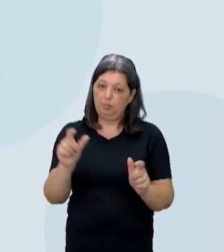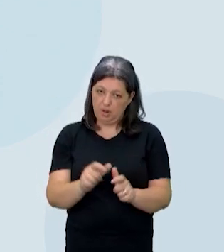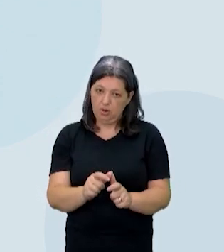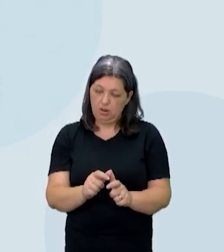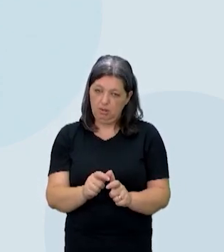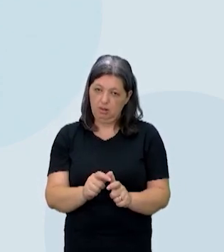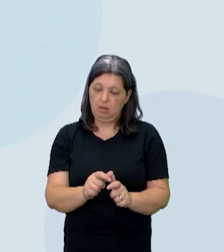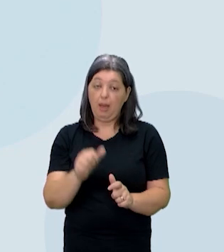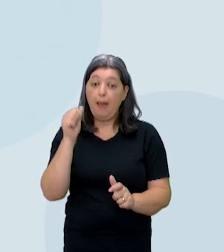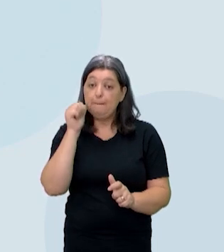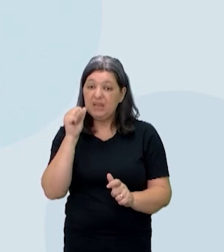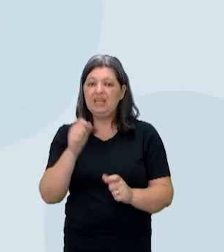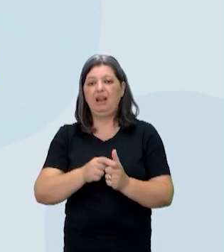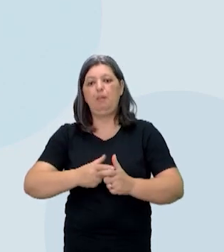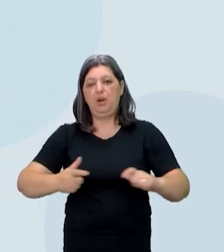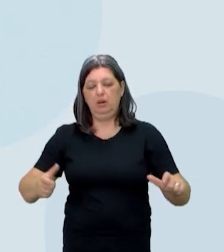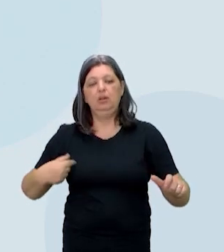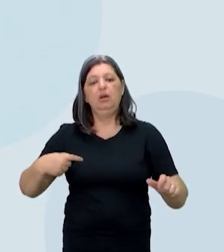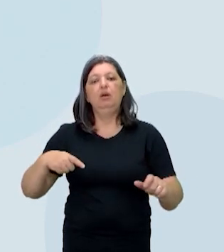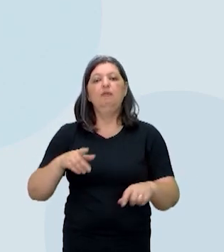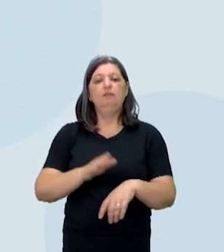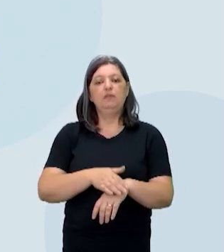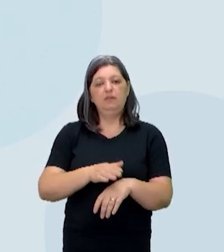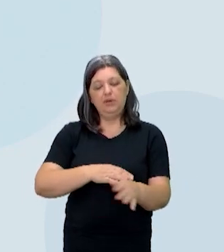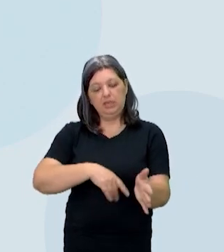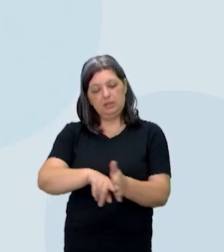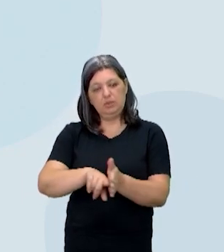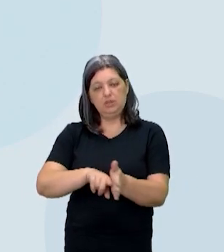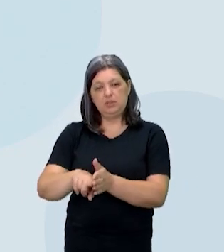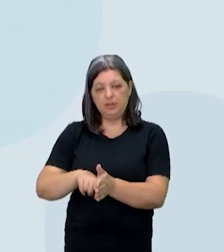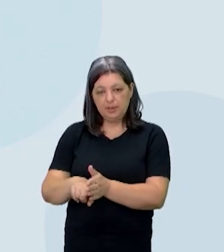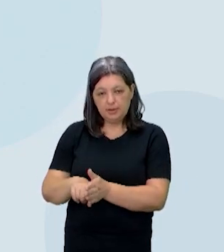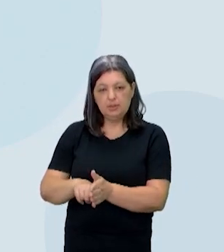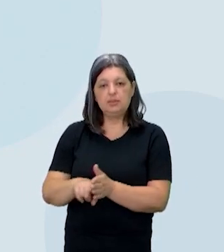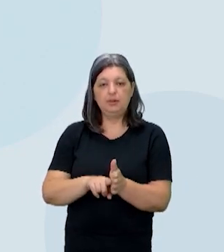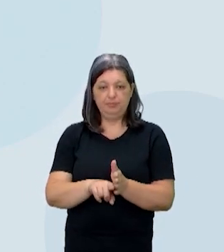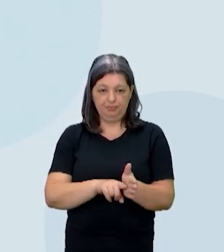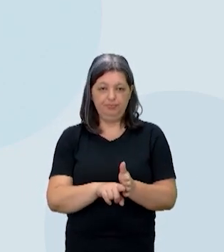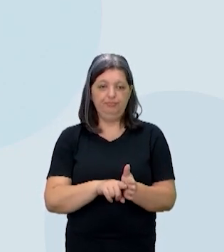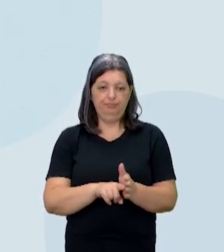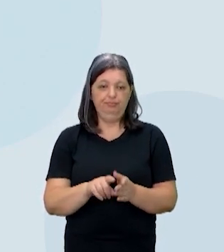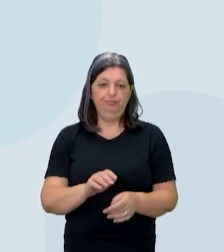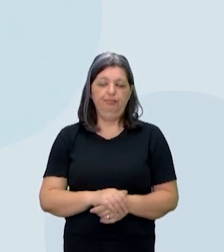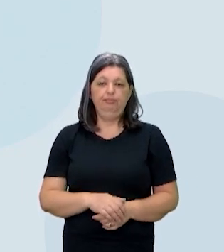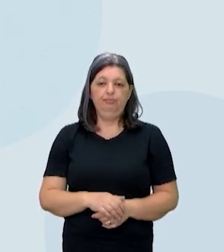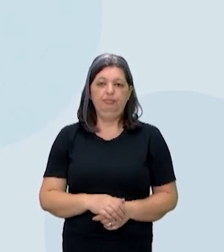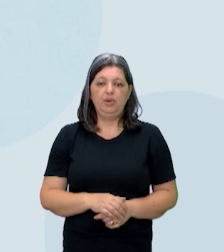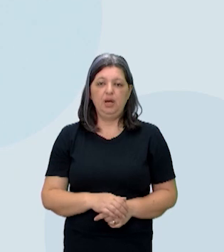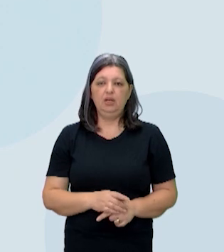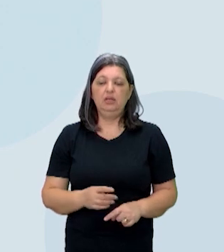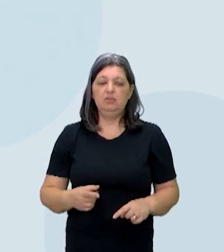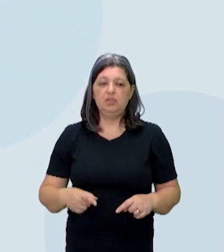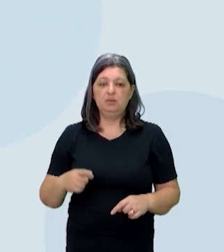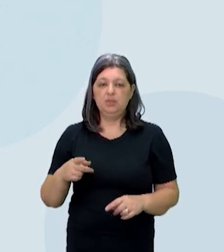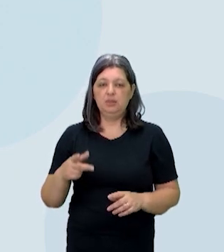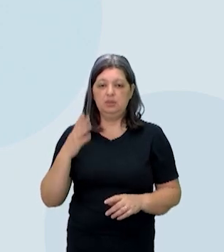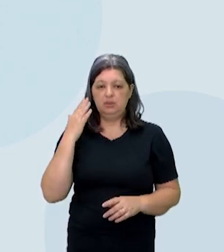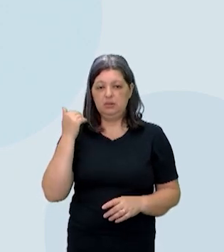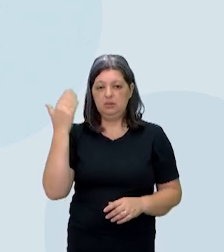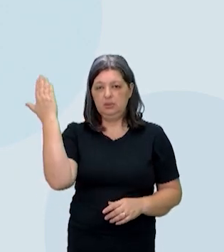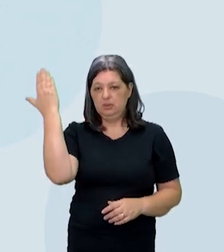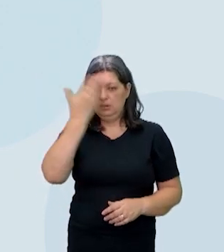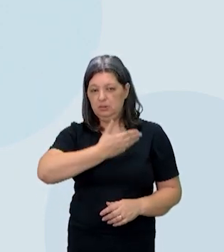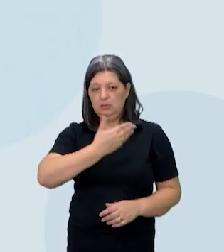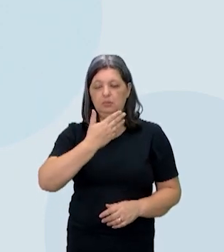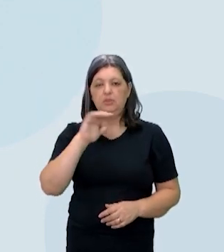comprovação? Porque eu fiz uma pesquisa, né? Eu tabulei essa pesquisa e a gente chega a essa comprovação por dados